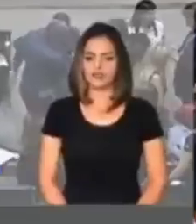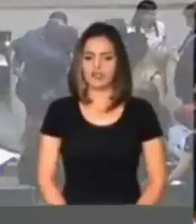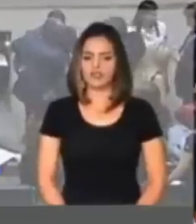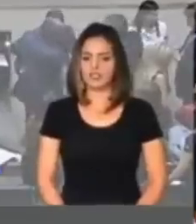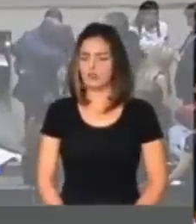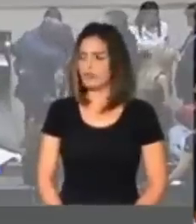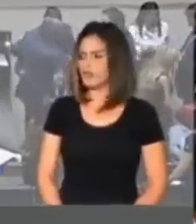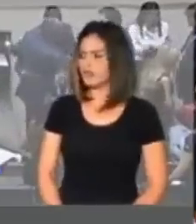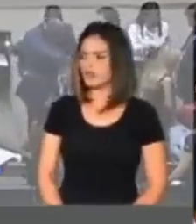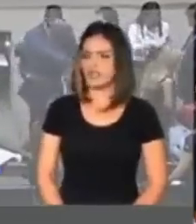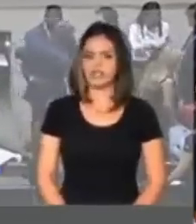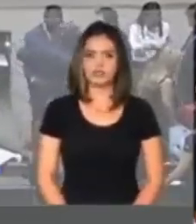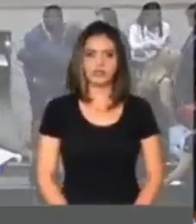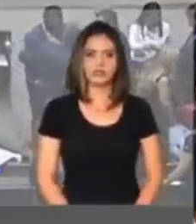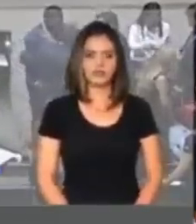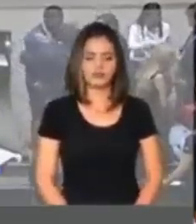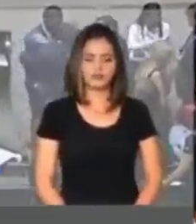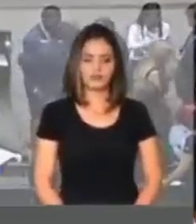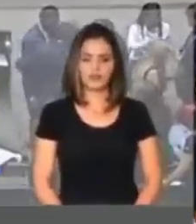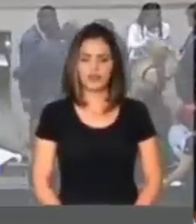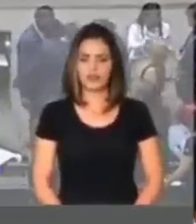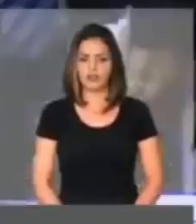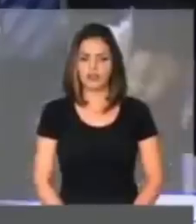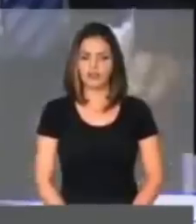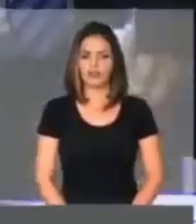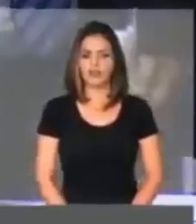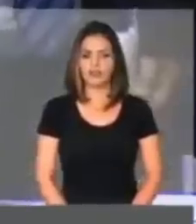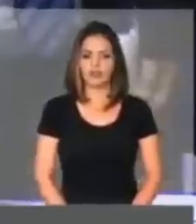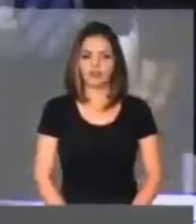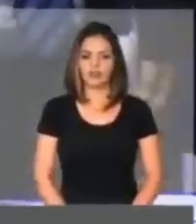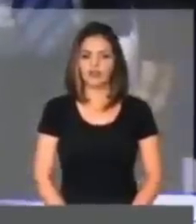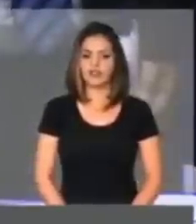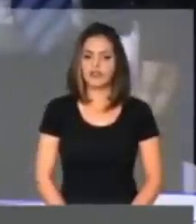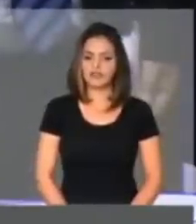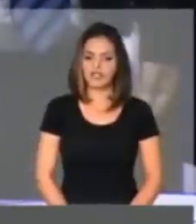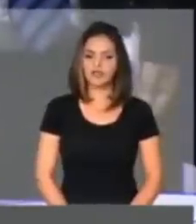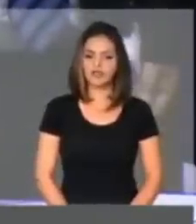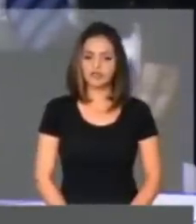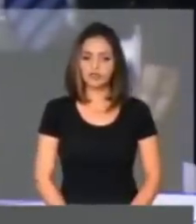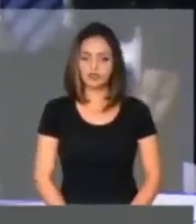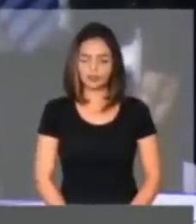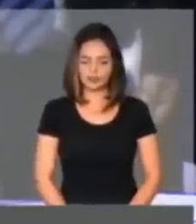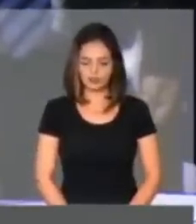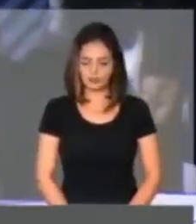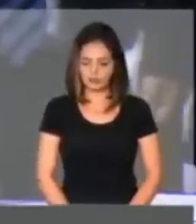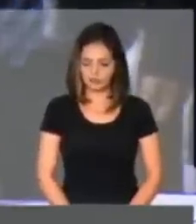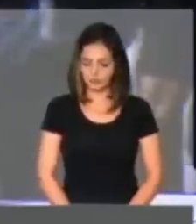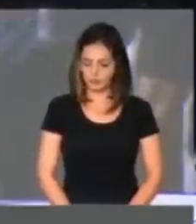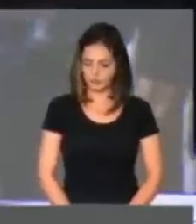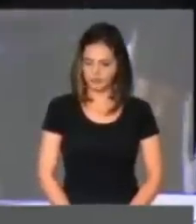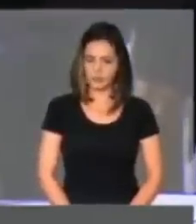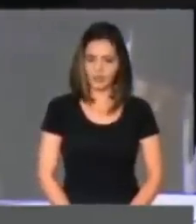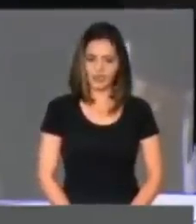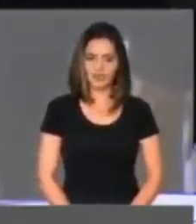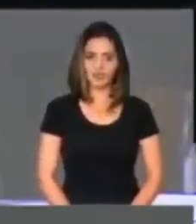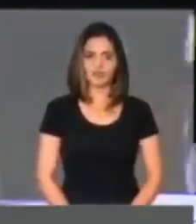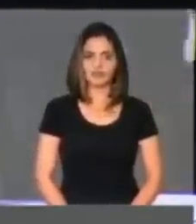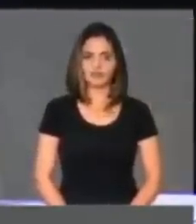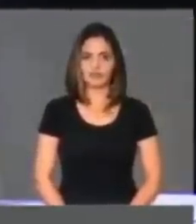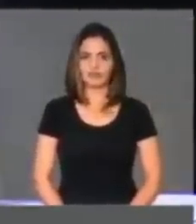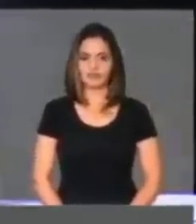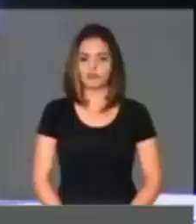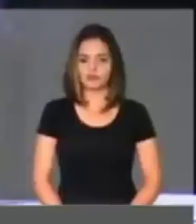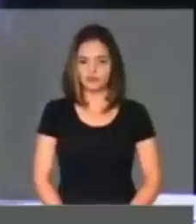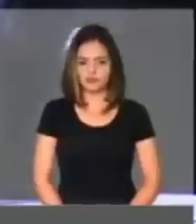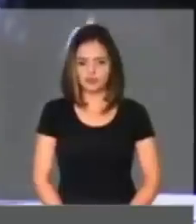Lima. Por favor. Eu tenho uma inscrição pela liderança. Deputado Kim, eu vou passar um minuto e daqui a pouco eu